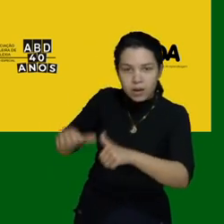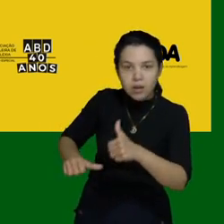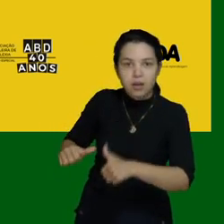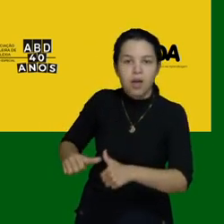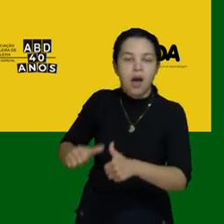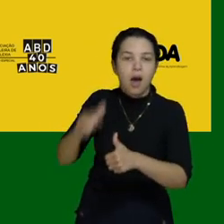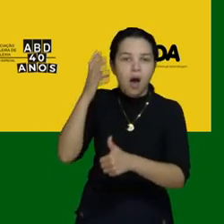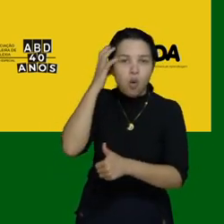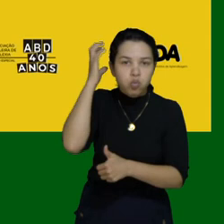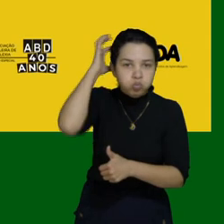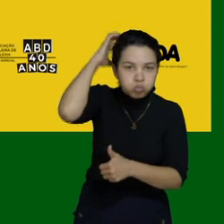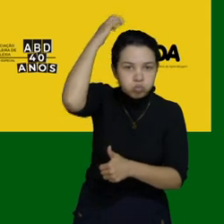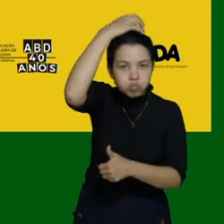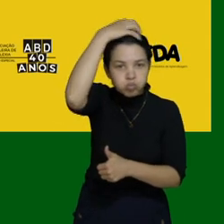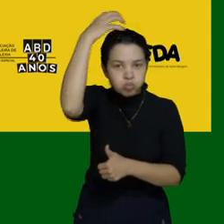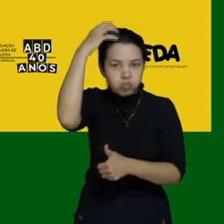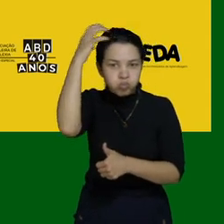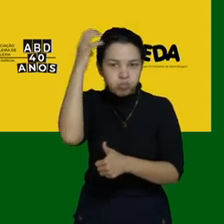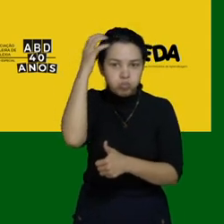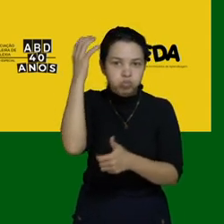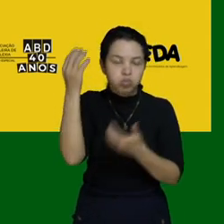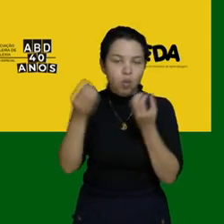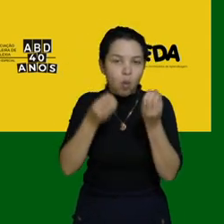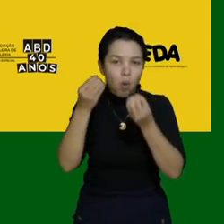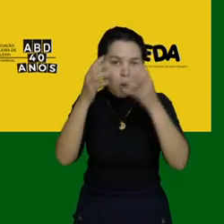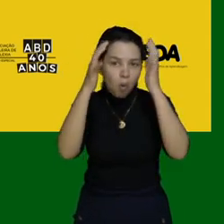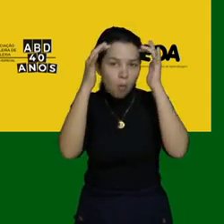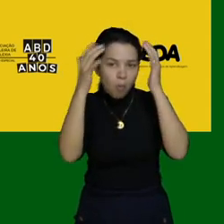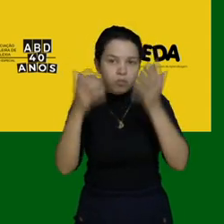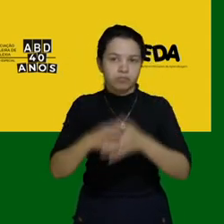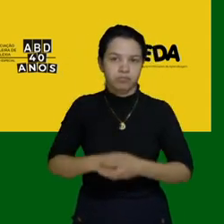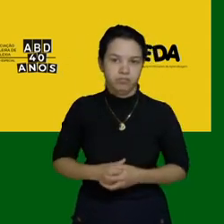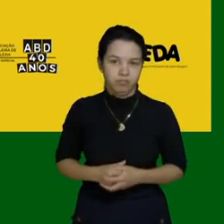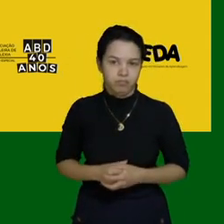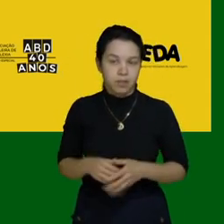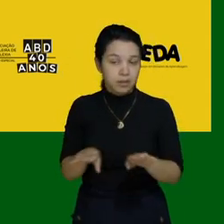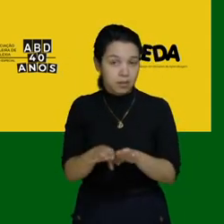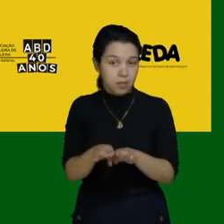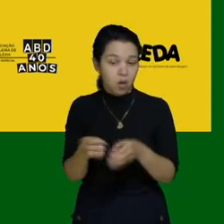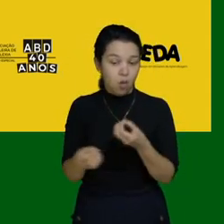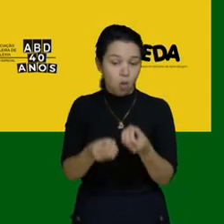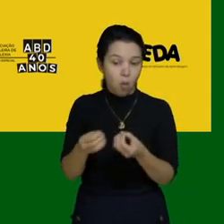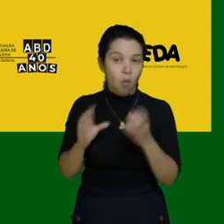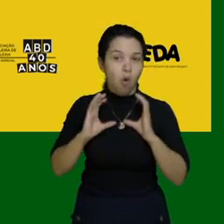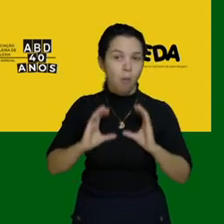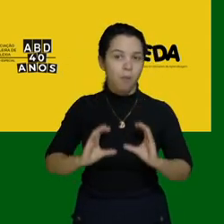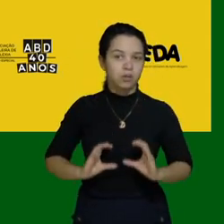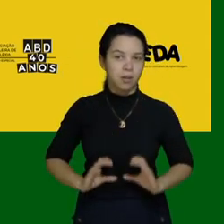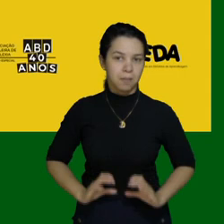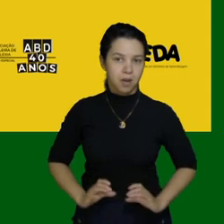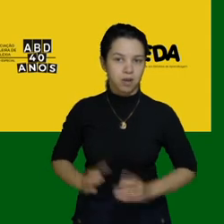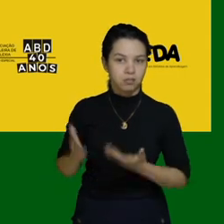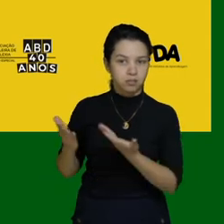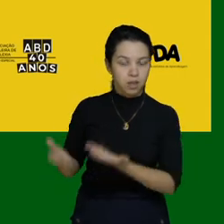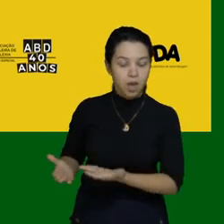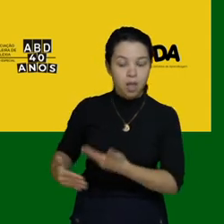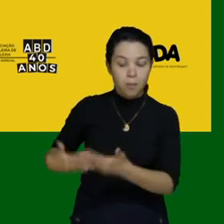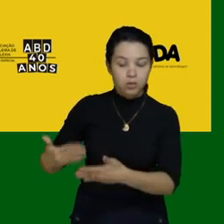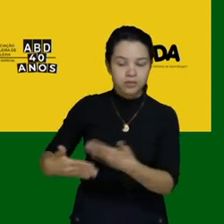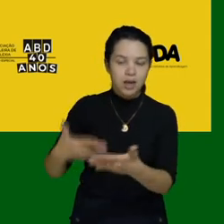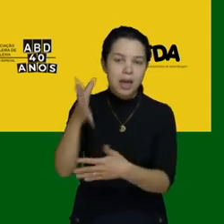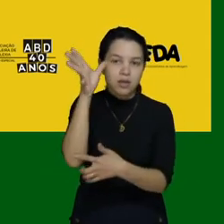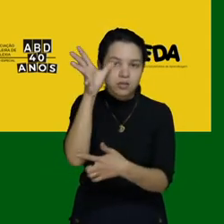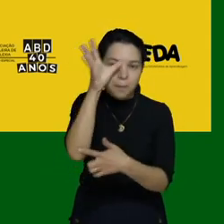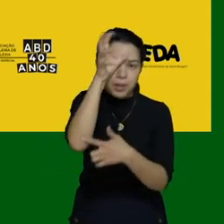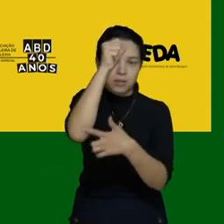pra gente da fala como ele se comporta na sala de aula o processo de de aprendizagem então a gente precisa